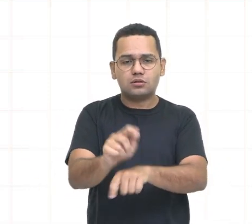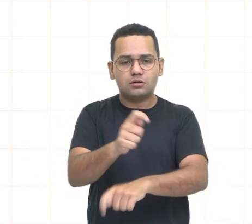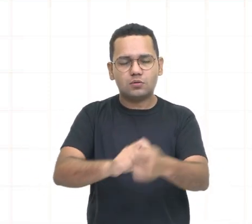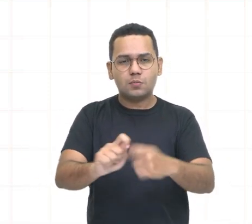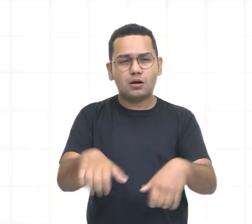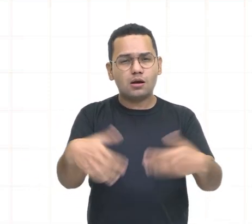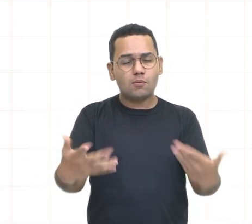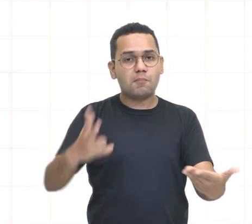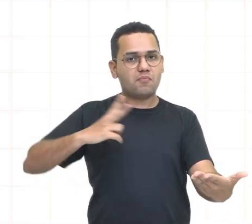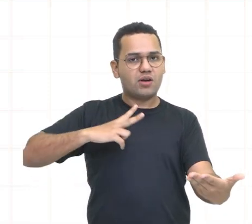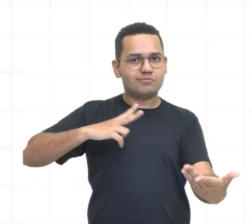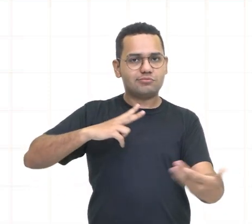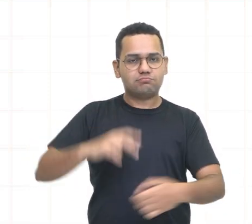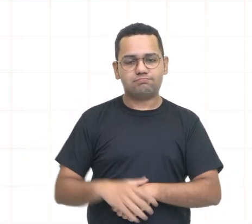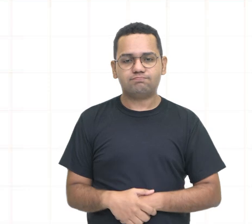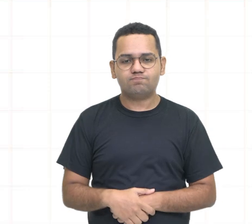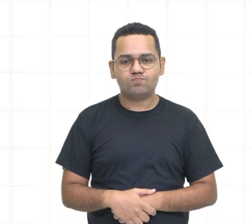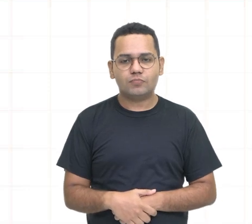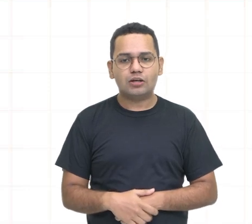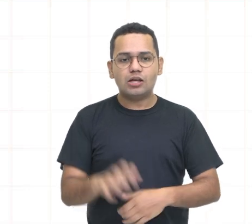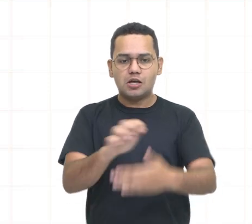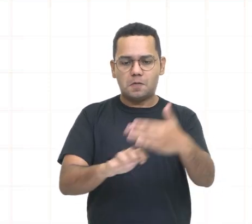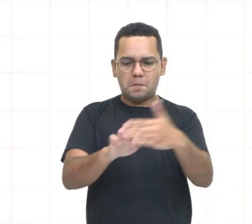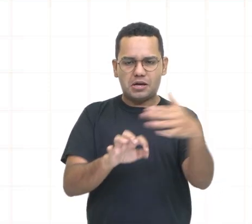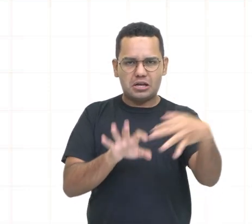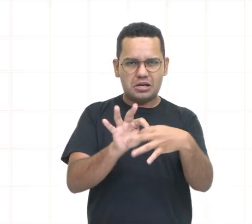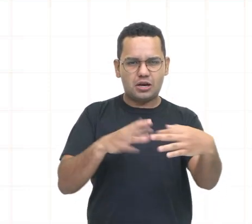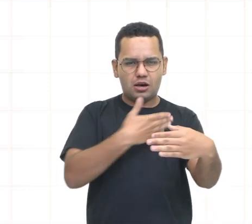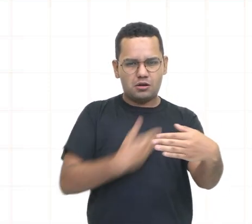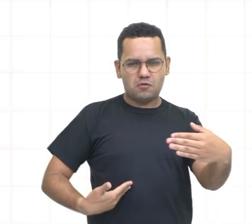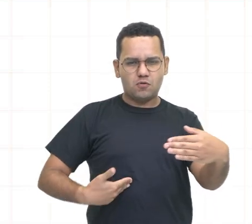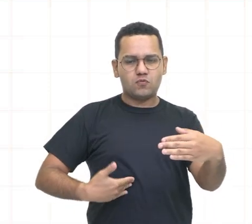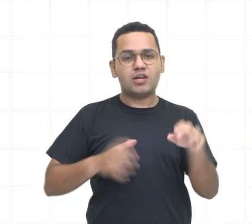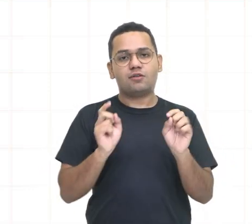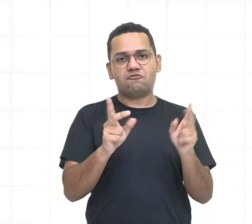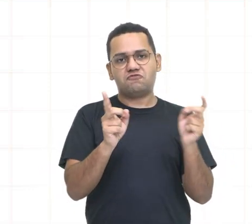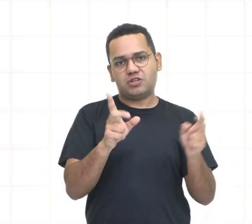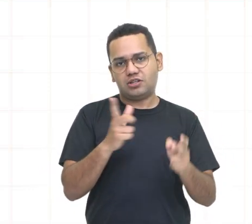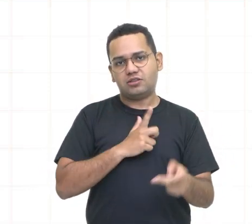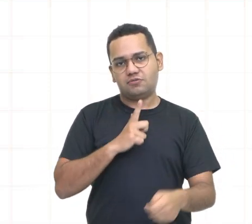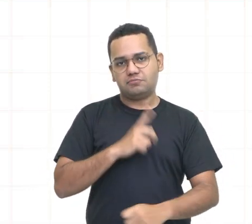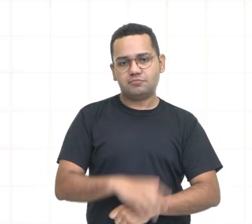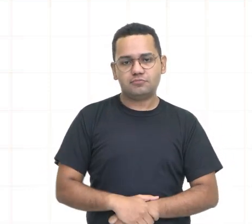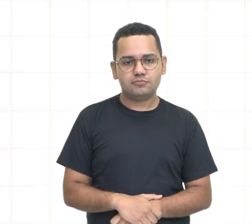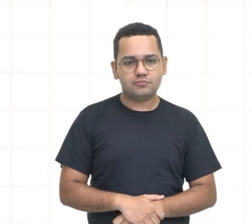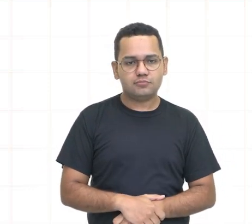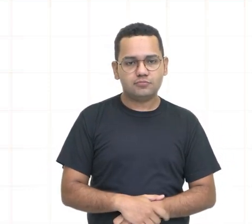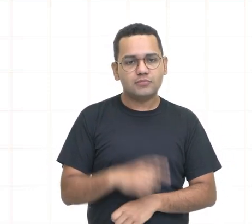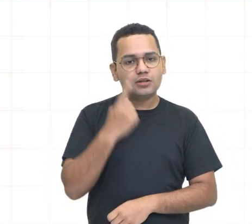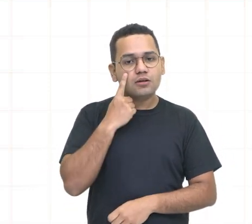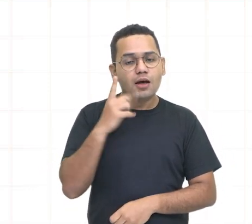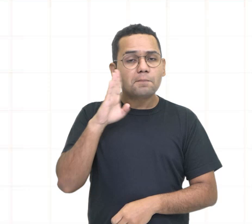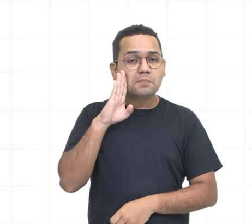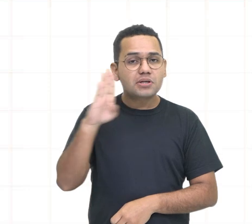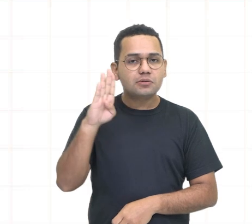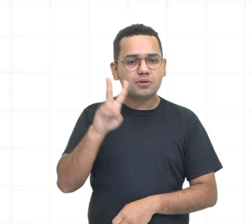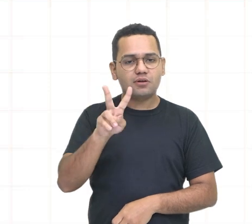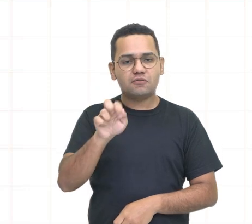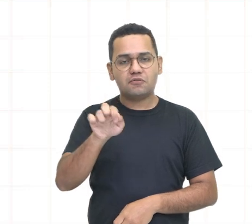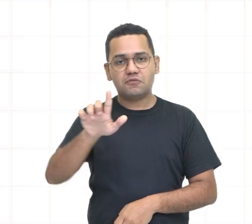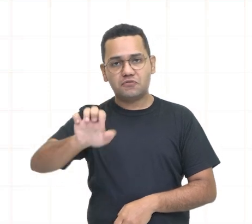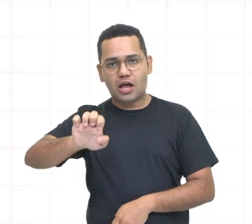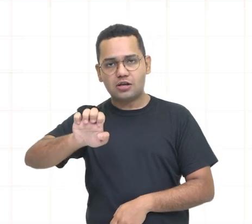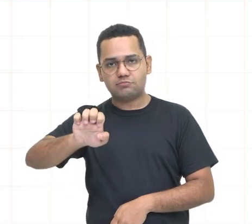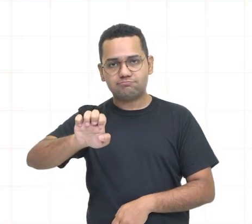o quê? A venda de empresas estatais importantes, principalmente, né, a venda